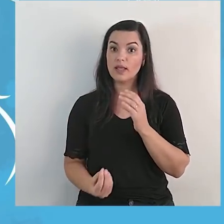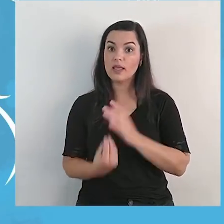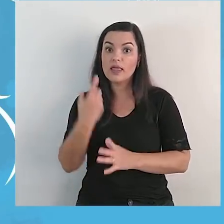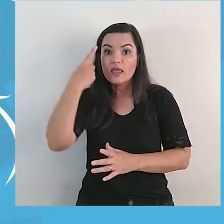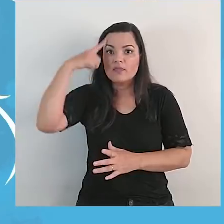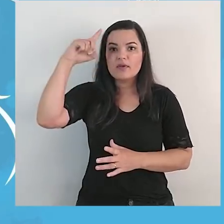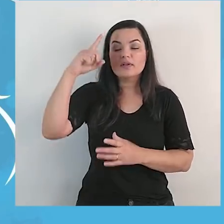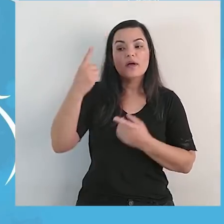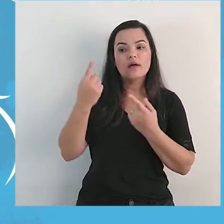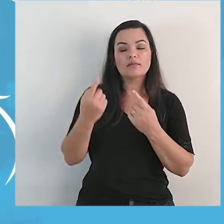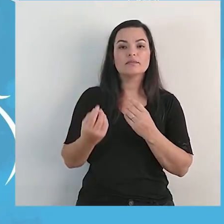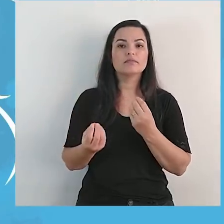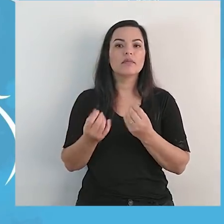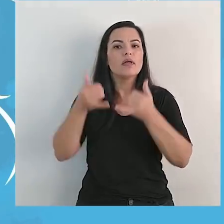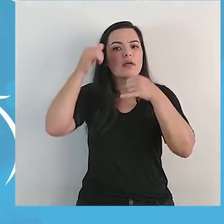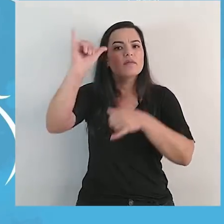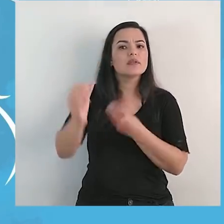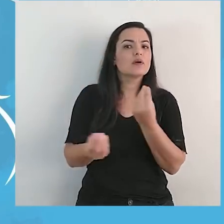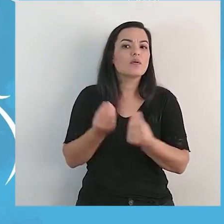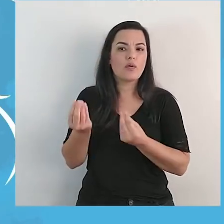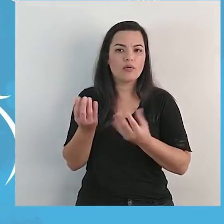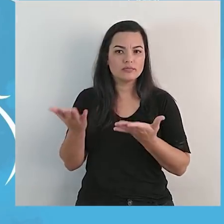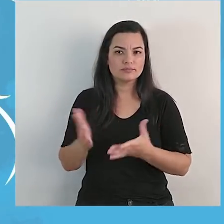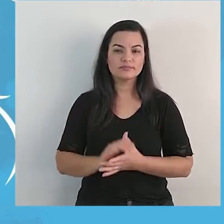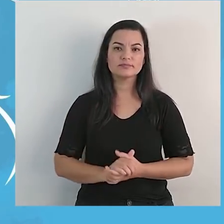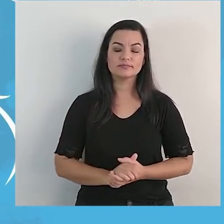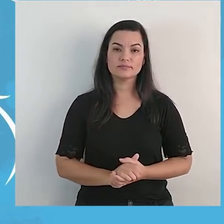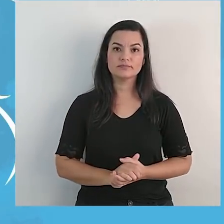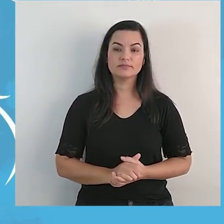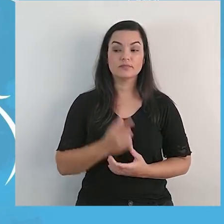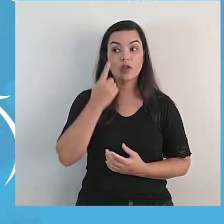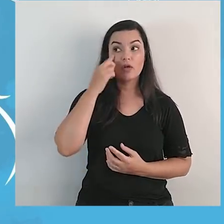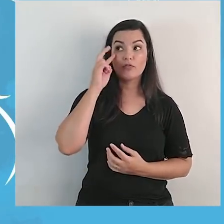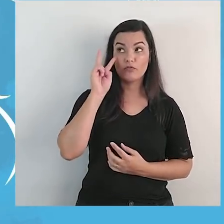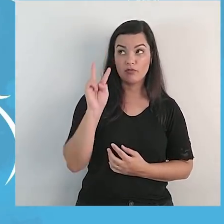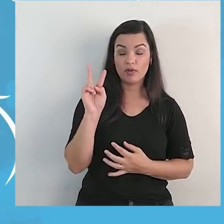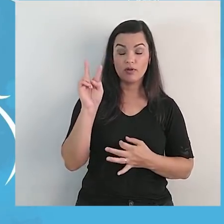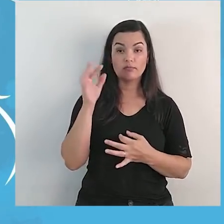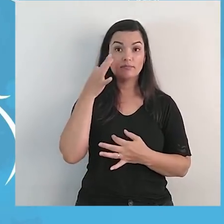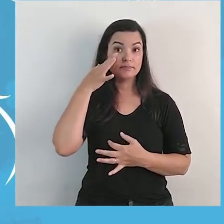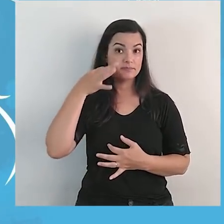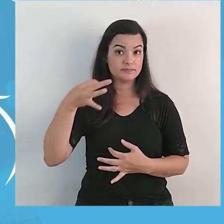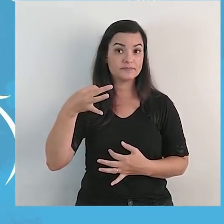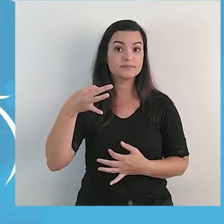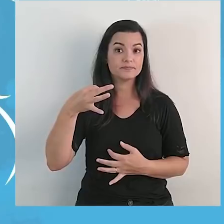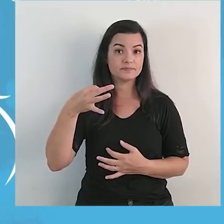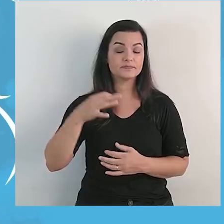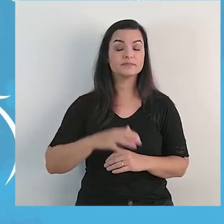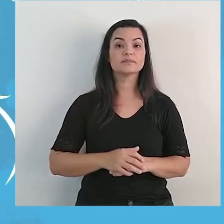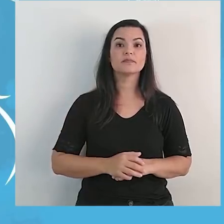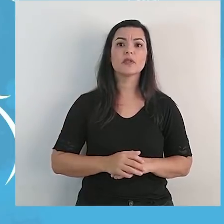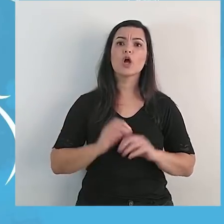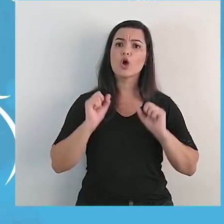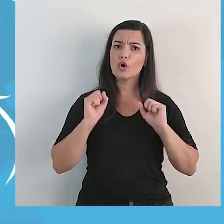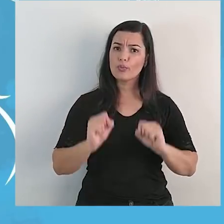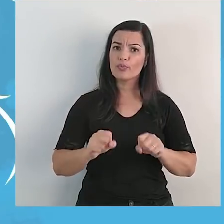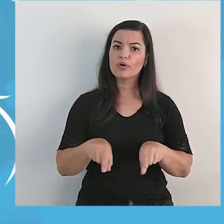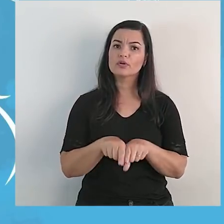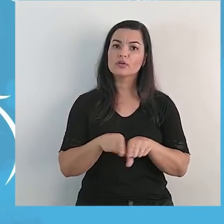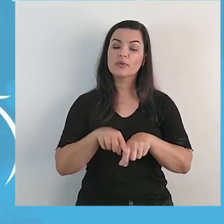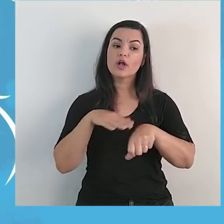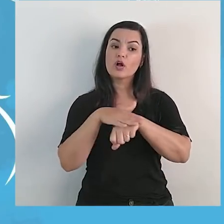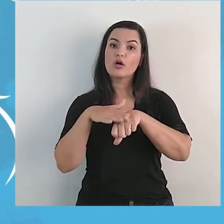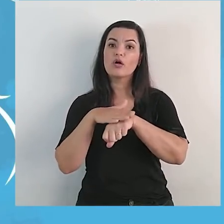criar para combater essa doença que está aí. Olha com atenção. Vocês